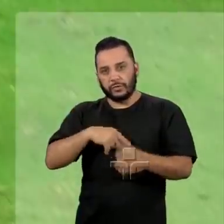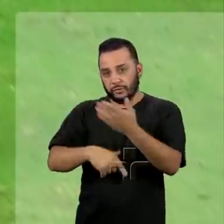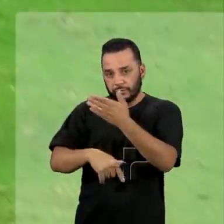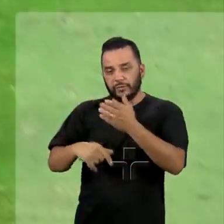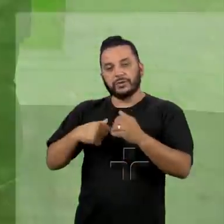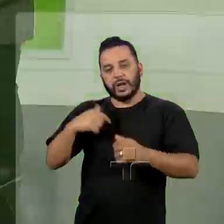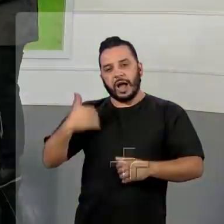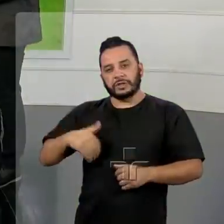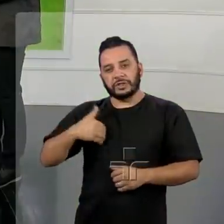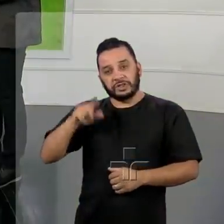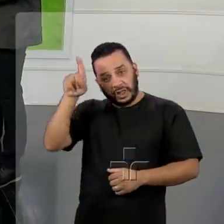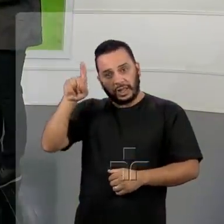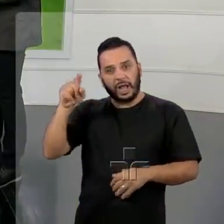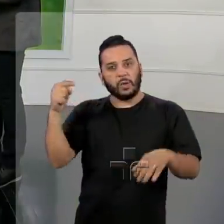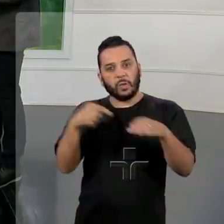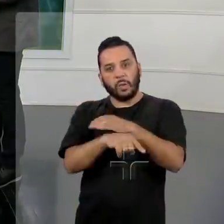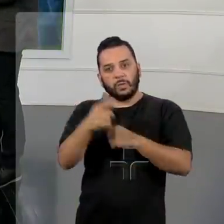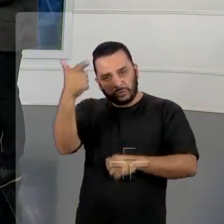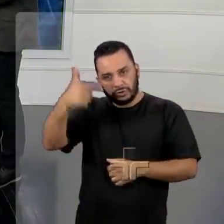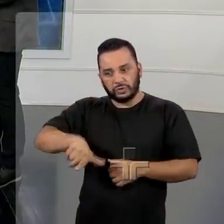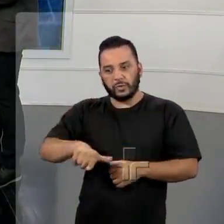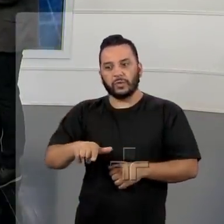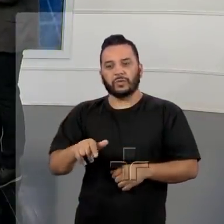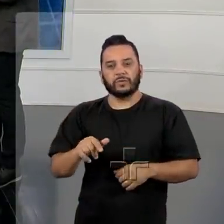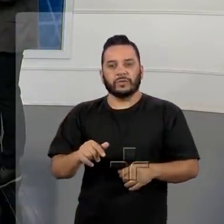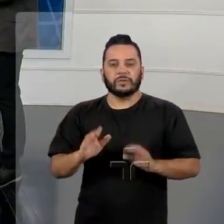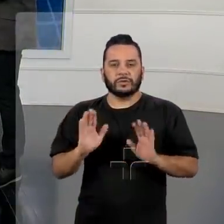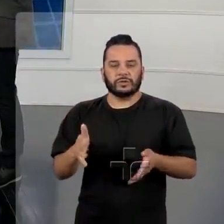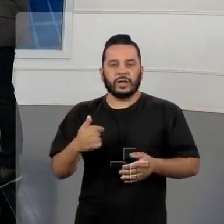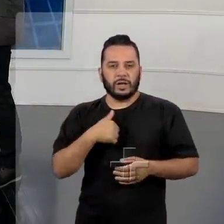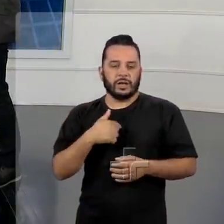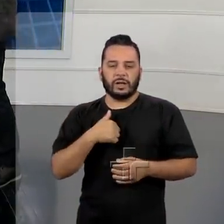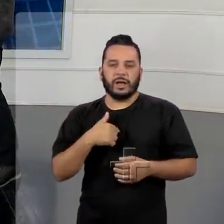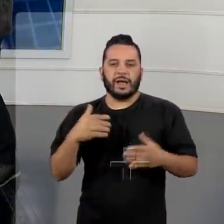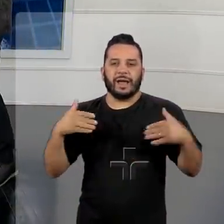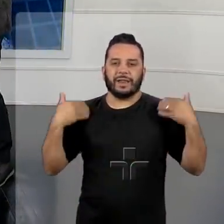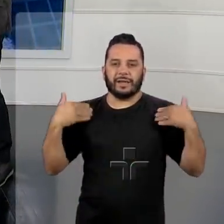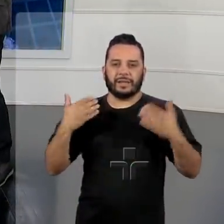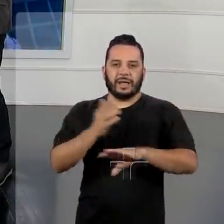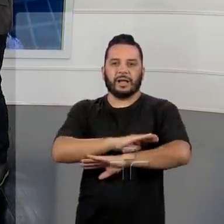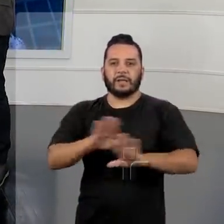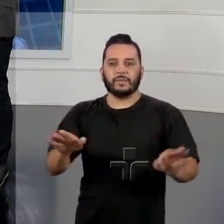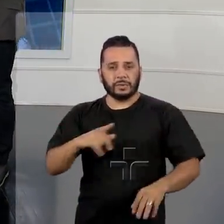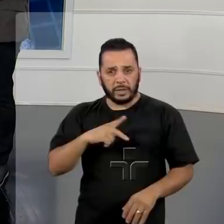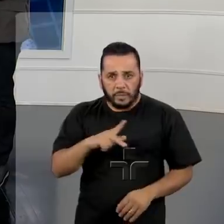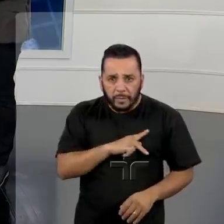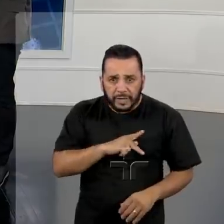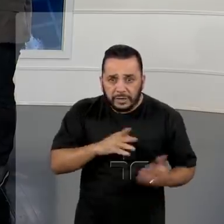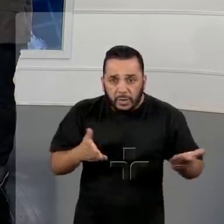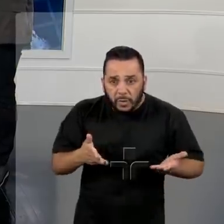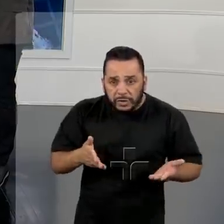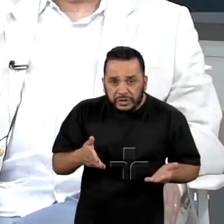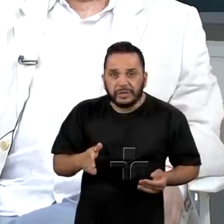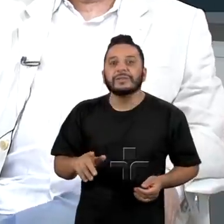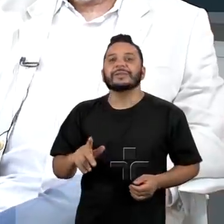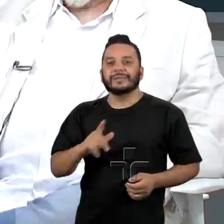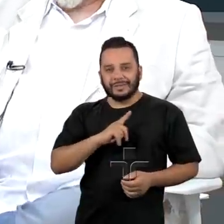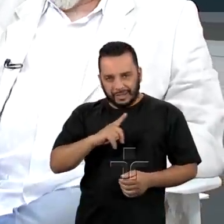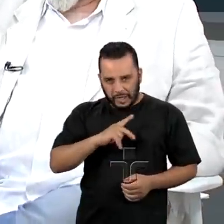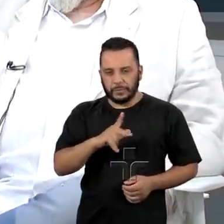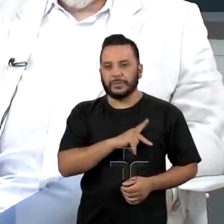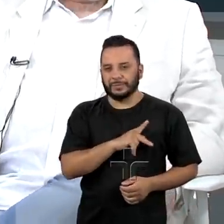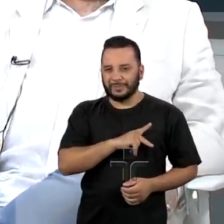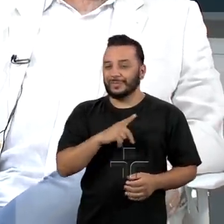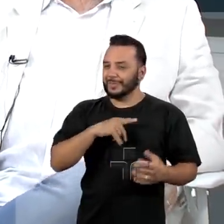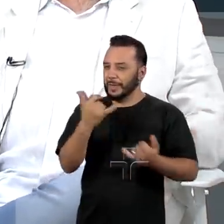lá na Argentina, fez esse gol de empate e acabou com a alegria. Realmente os argentinos... Tem palmeirense na bancada hoje? Tem palmeirense na bancada, inclusive eu